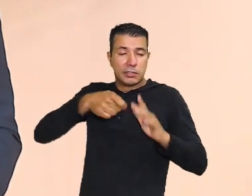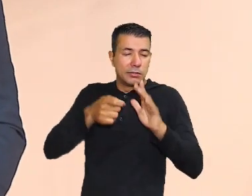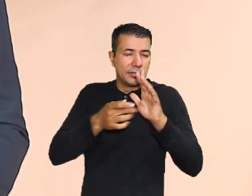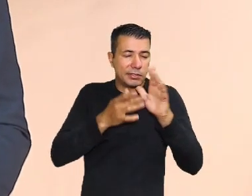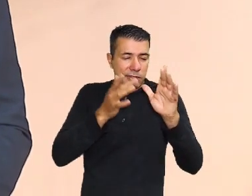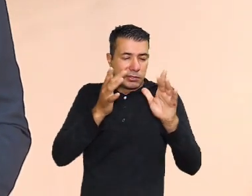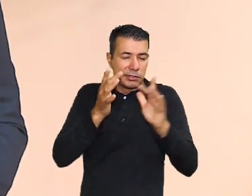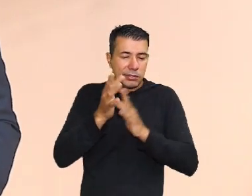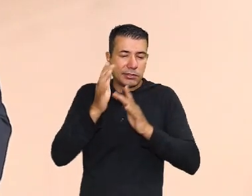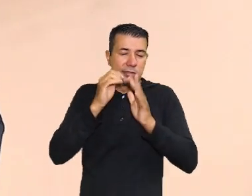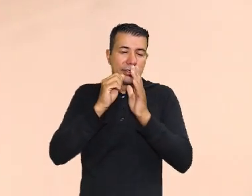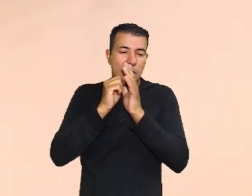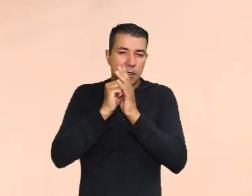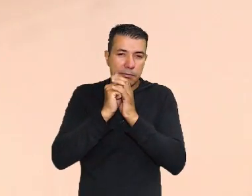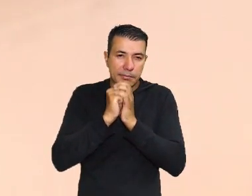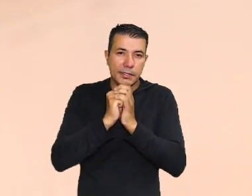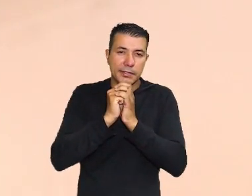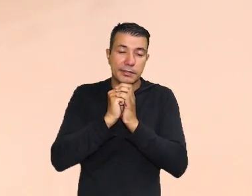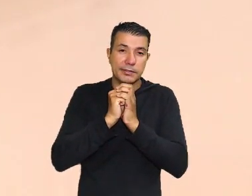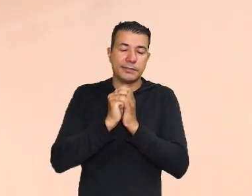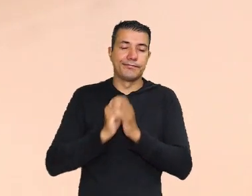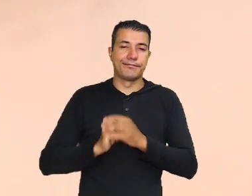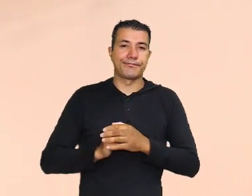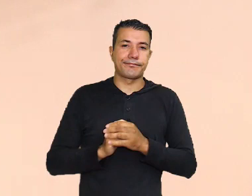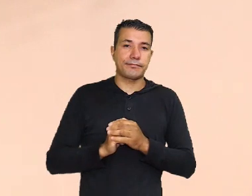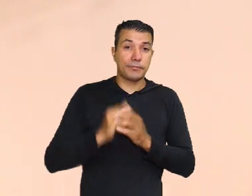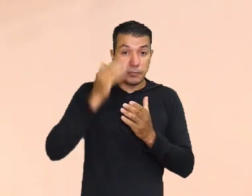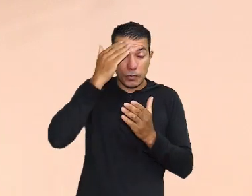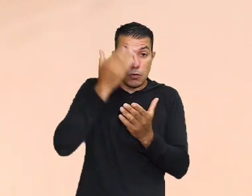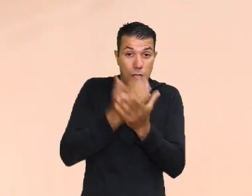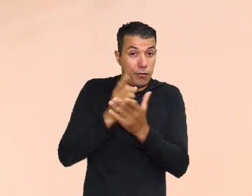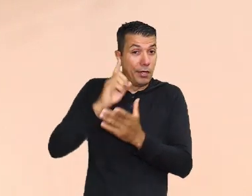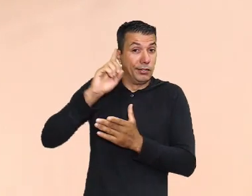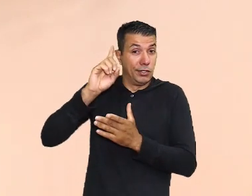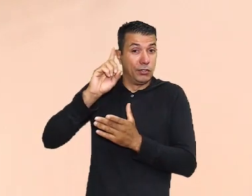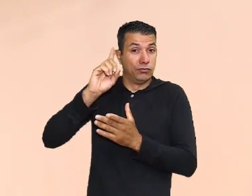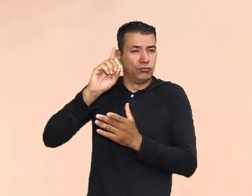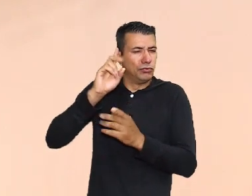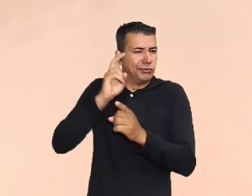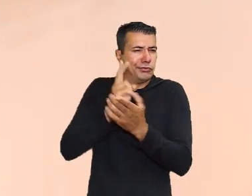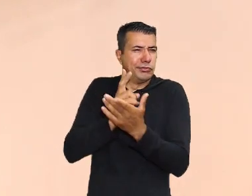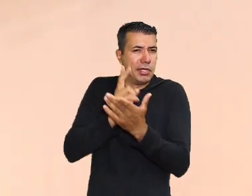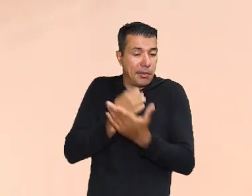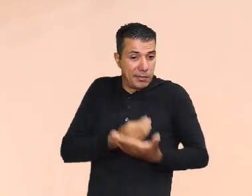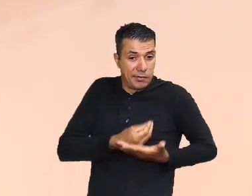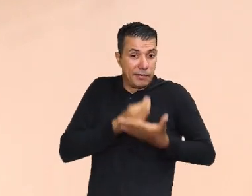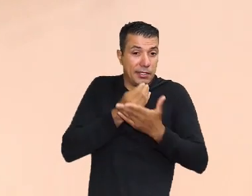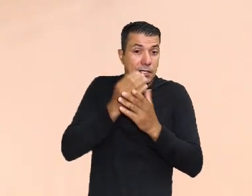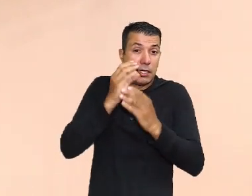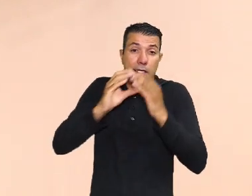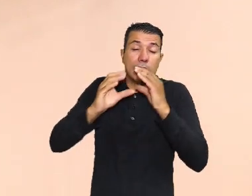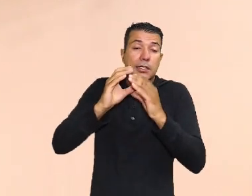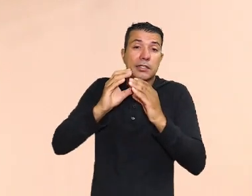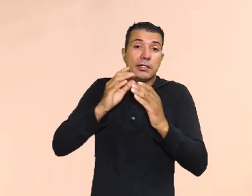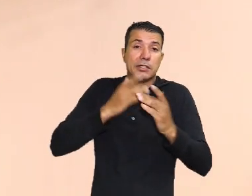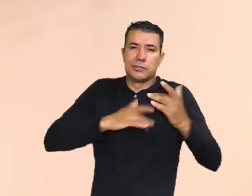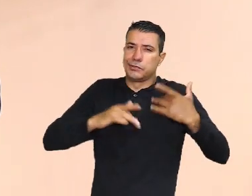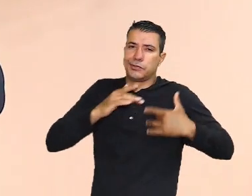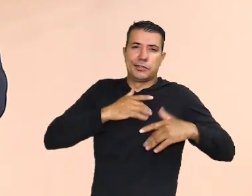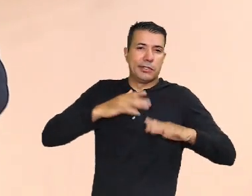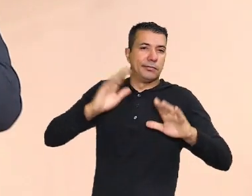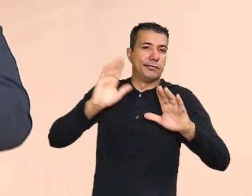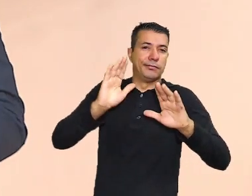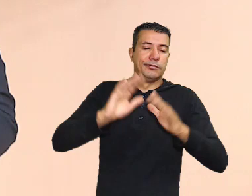Jesus. Amém, Senhor Deus, amém. Vamos confiar, Deus estará conosco, e é por isso que cantamos: não há o